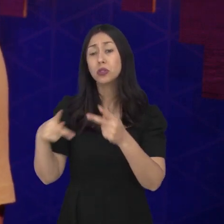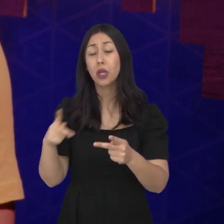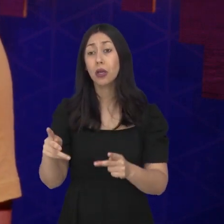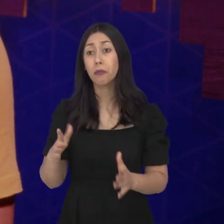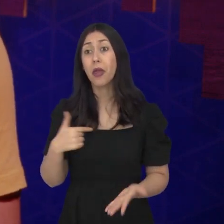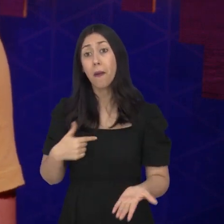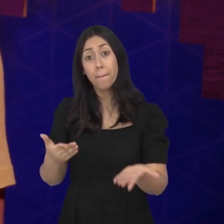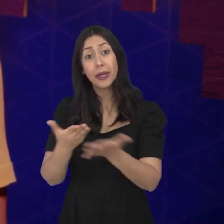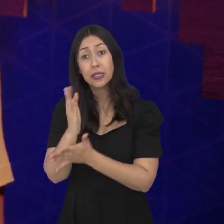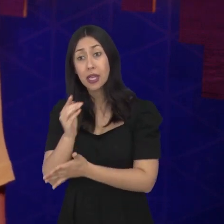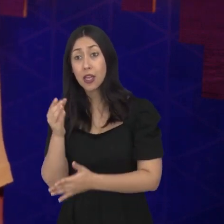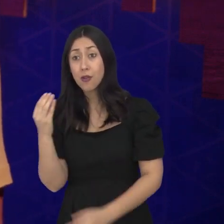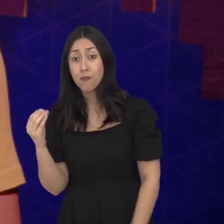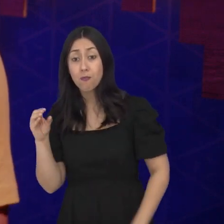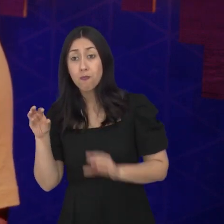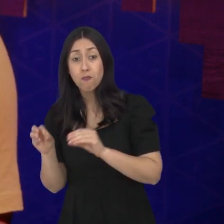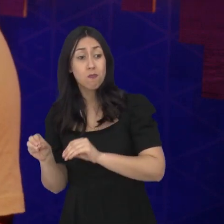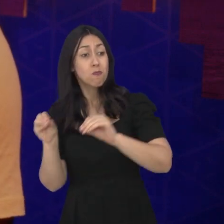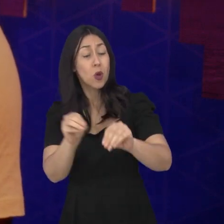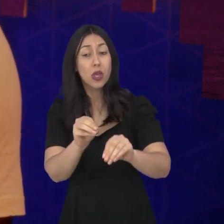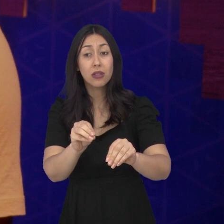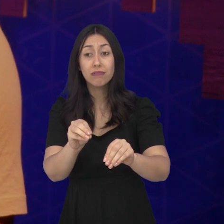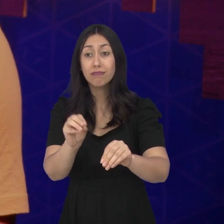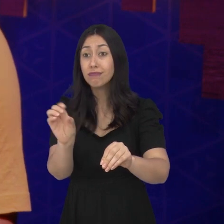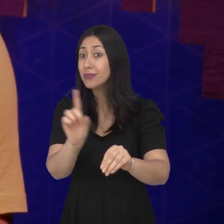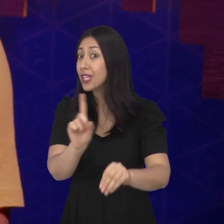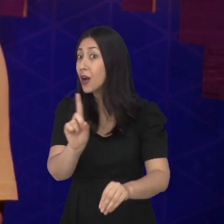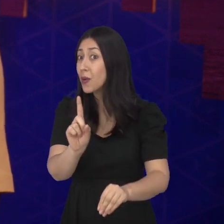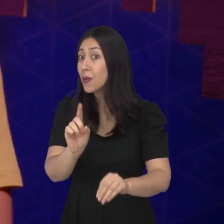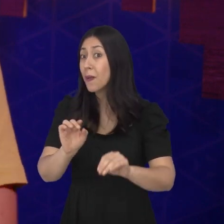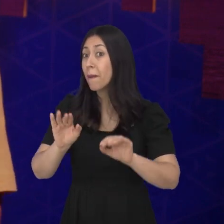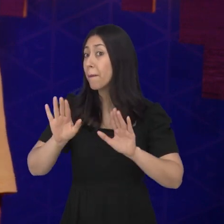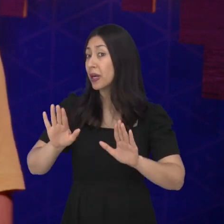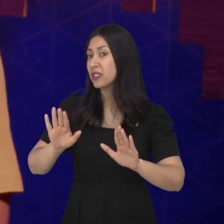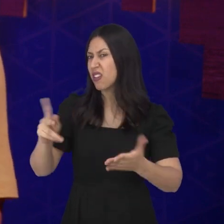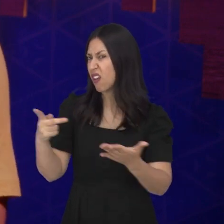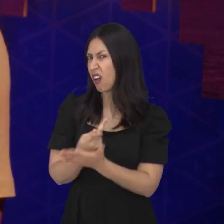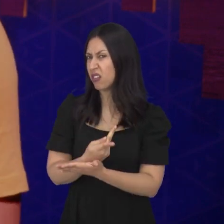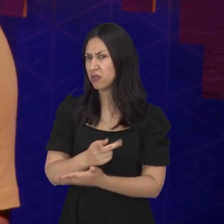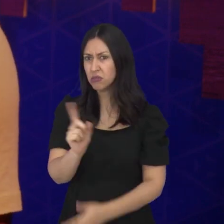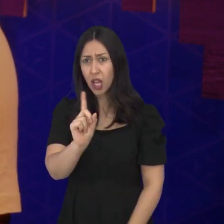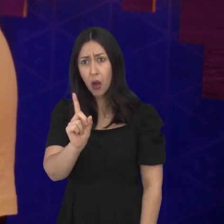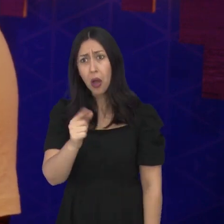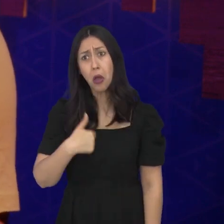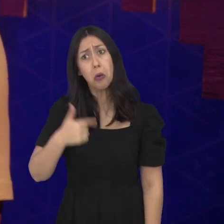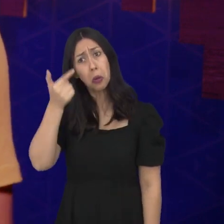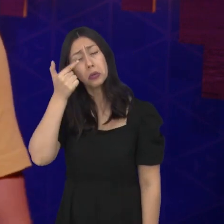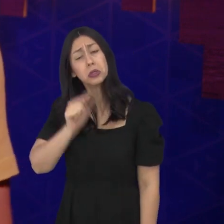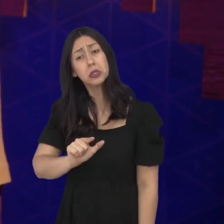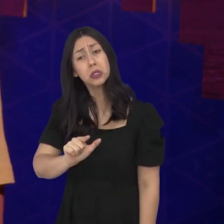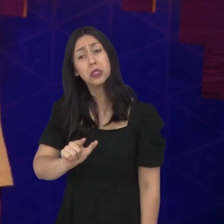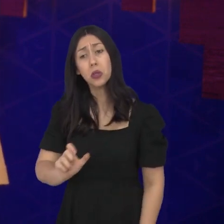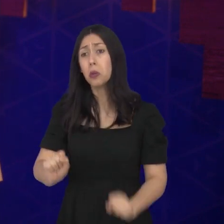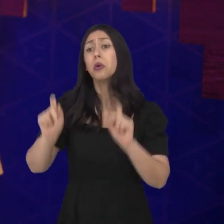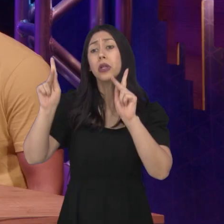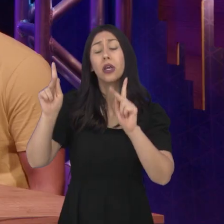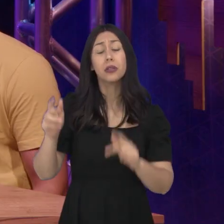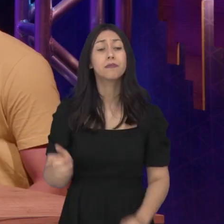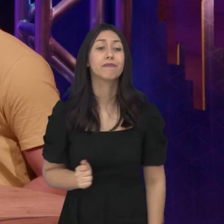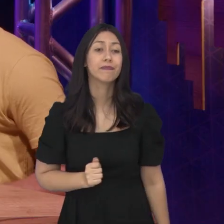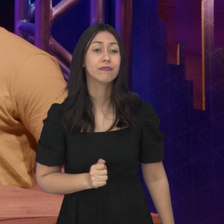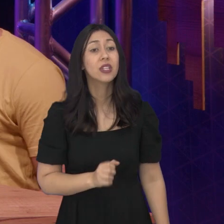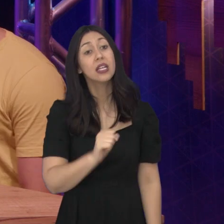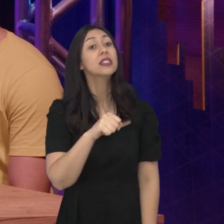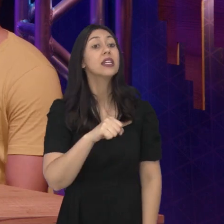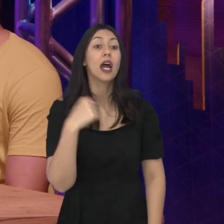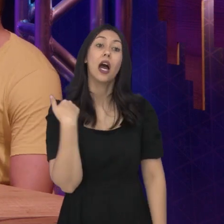assim, passei, não fiz a faculdade pública, mas não deu errado, deu certo a minha vida, entendeu? Deu certo, né?